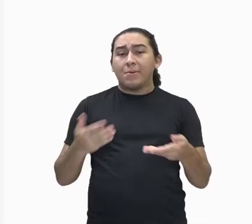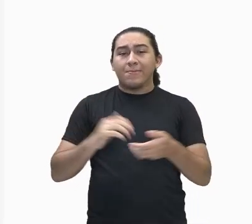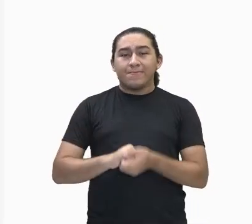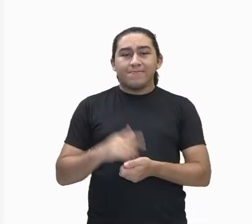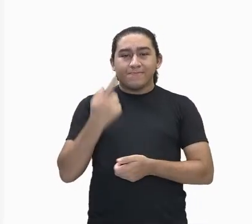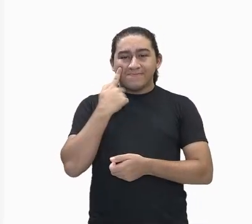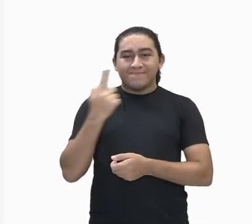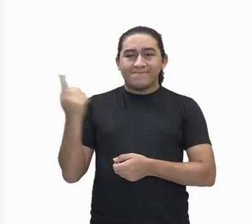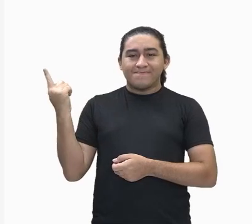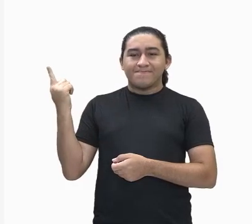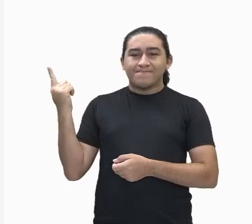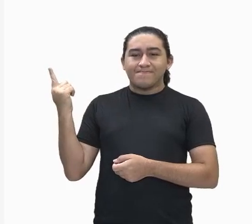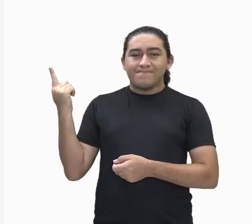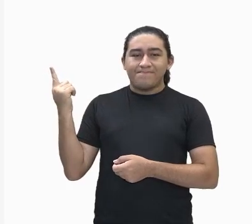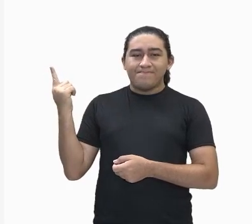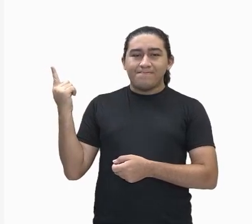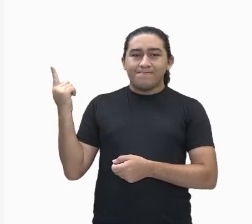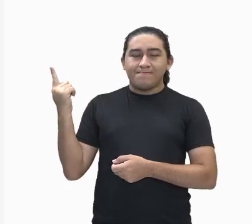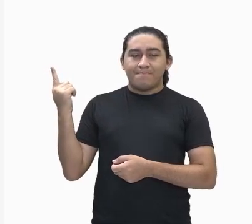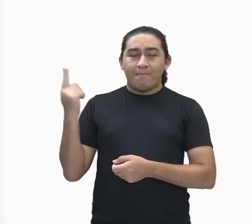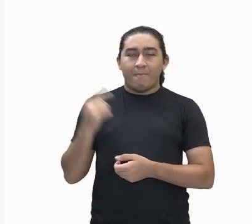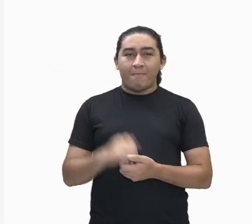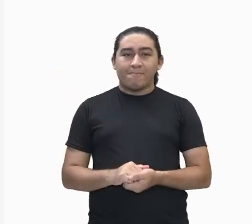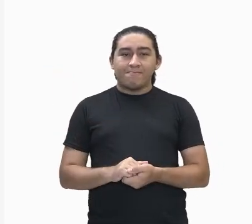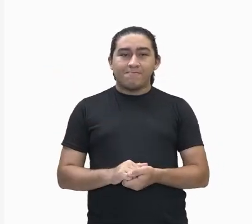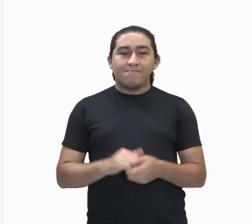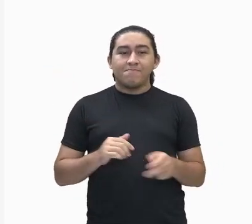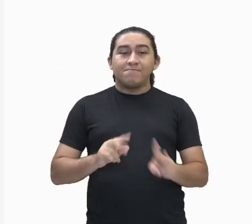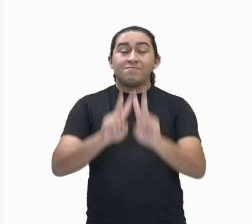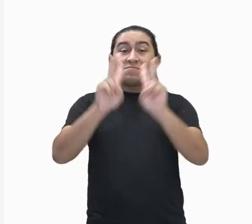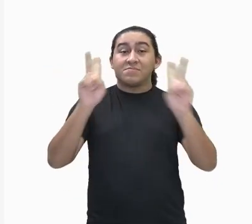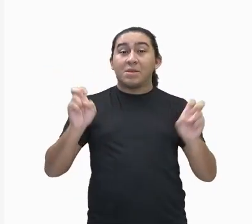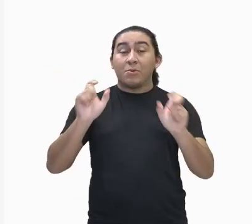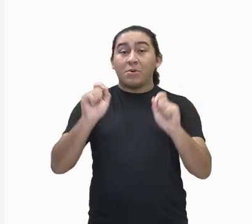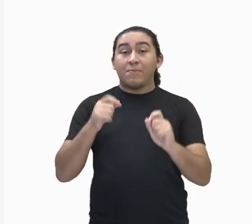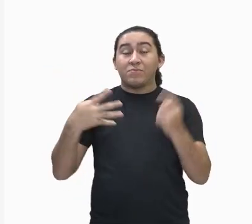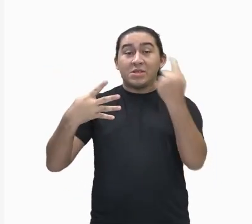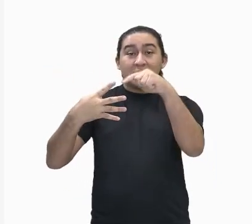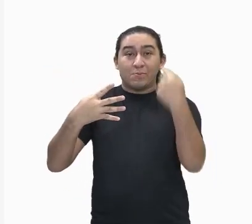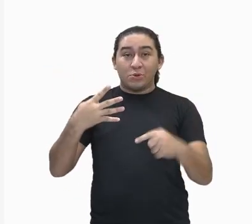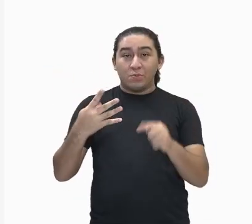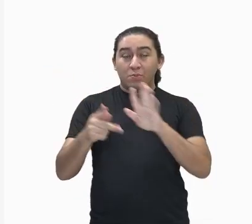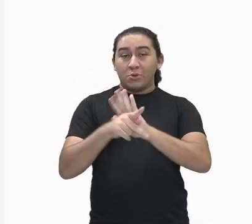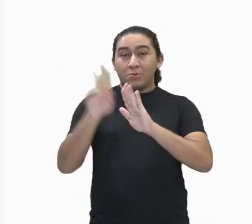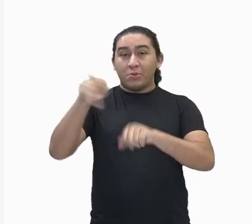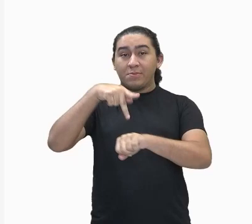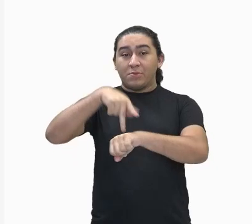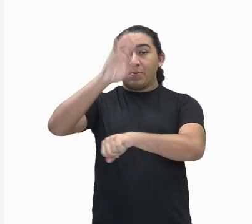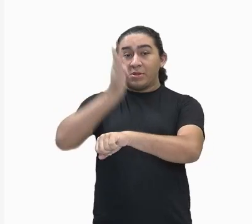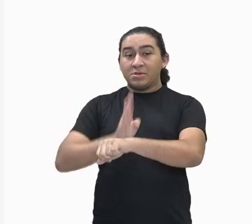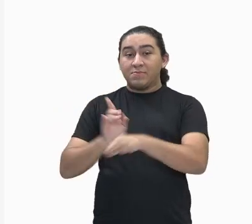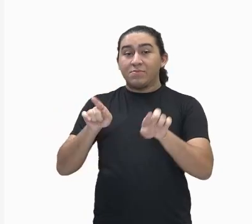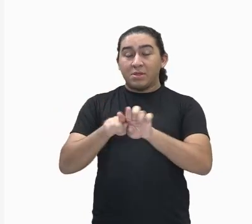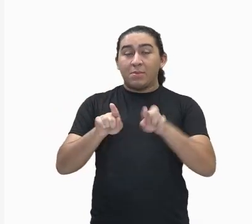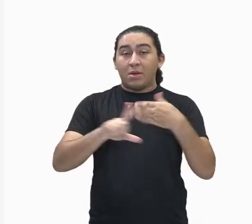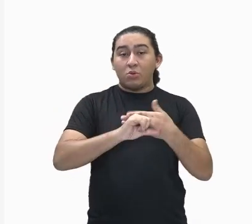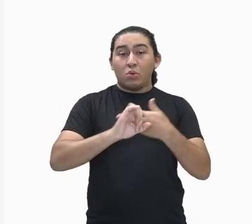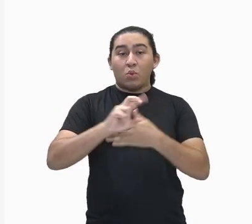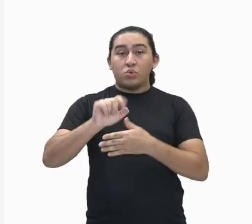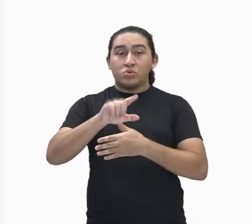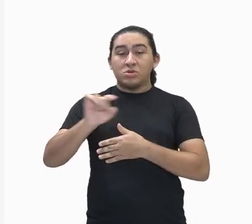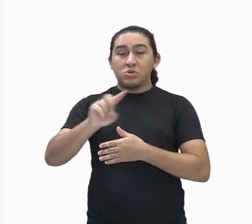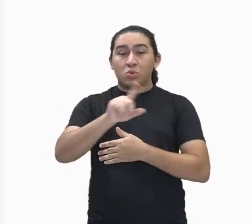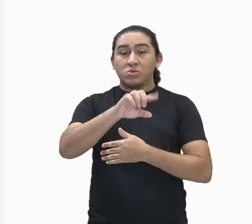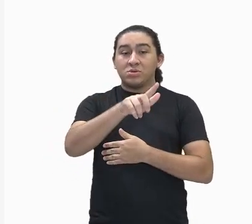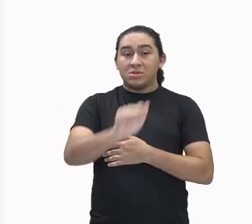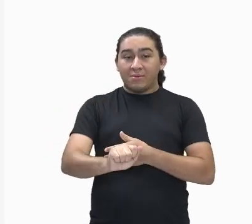de conhecimento de hoje. Vamos falar um pouco mais sobre simbolismo no Brasil, Cruz e Souza. E